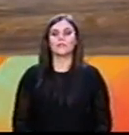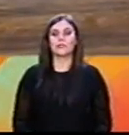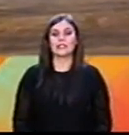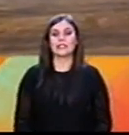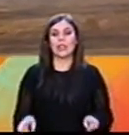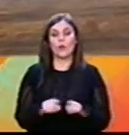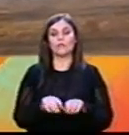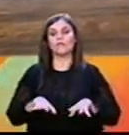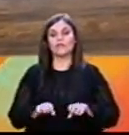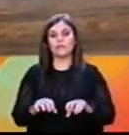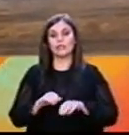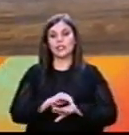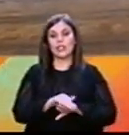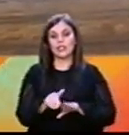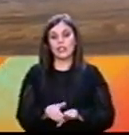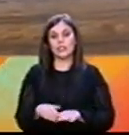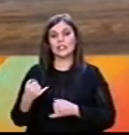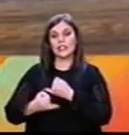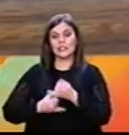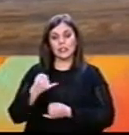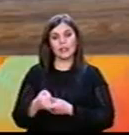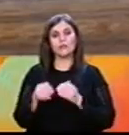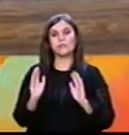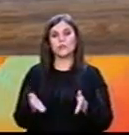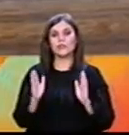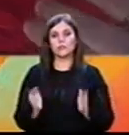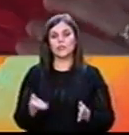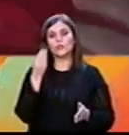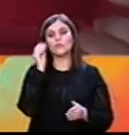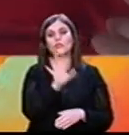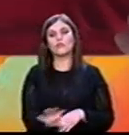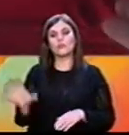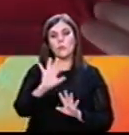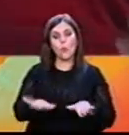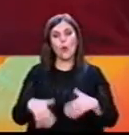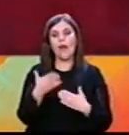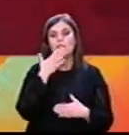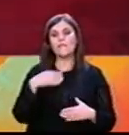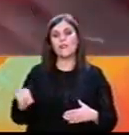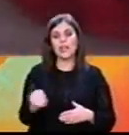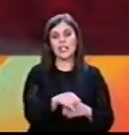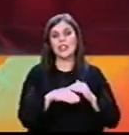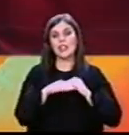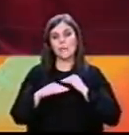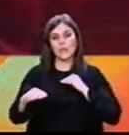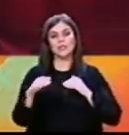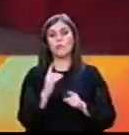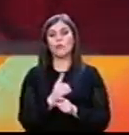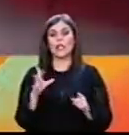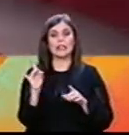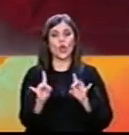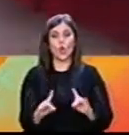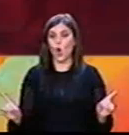de rissóis tradicional, feita com farinha de trigo, não precisamos de colocar qualquer tipo de farinha na mesa nem no rolo, que ela não cola, está bem?